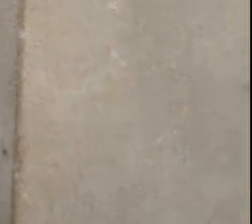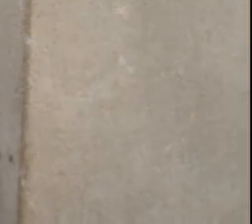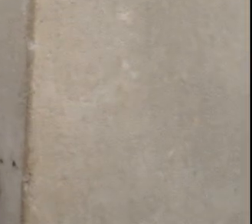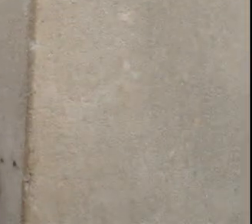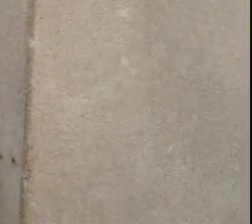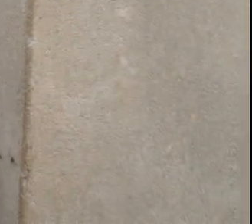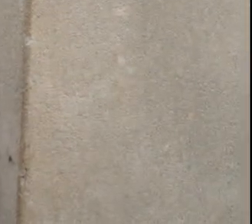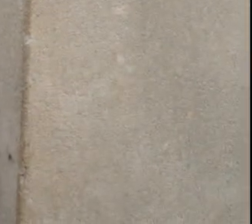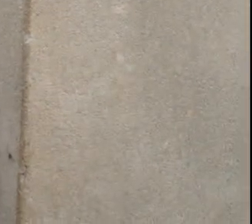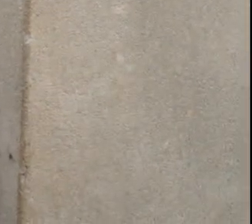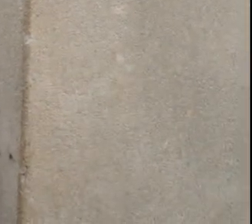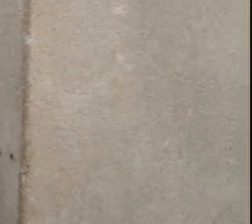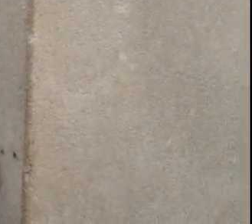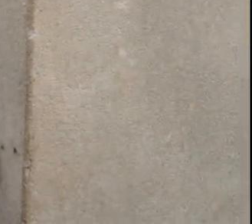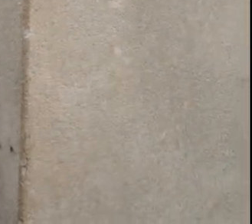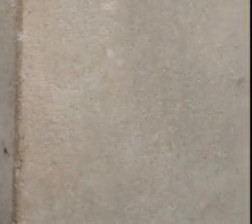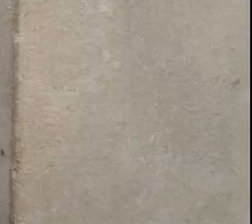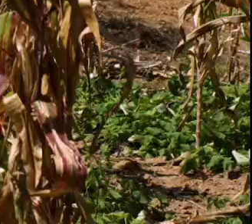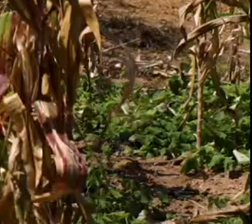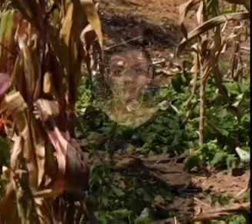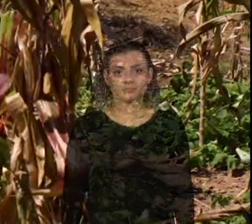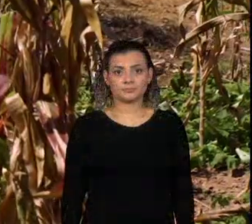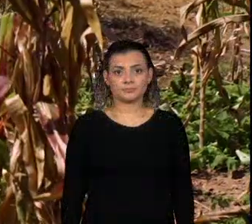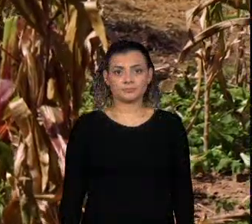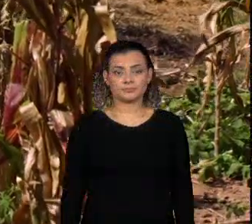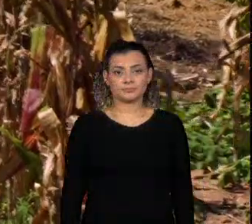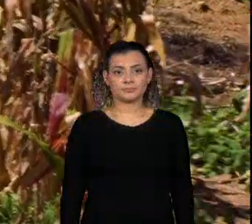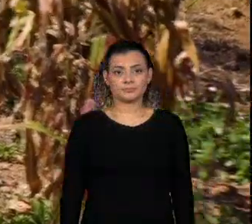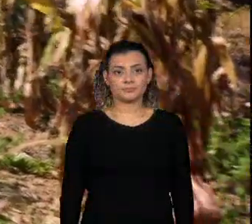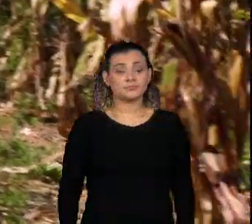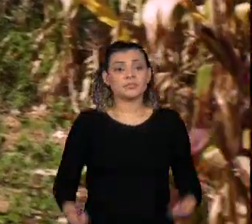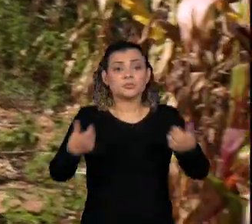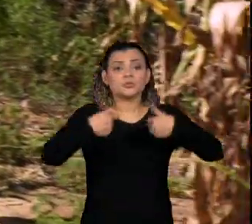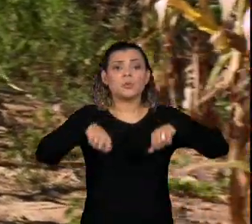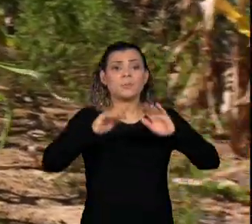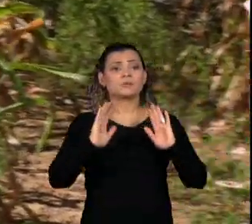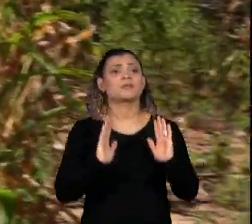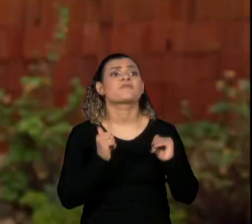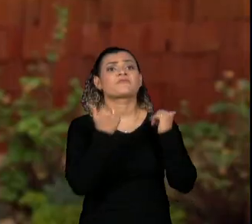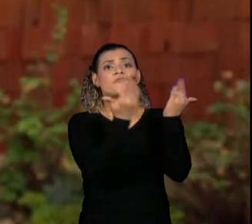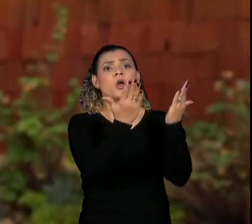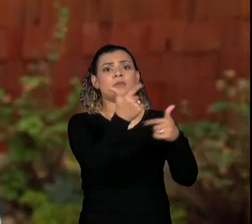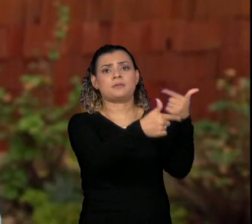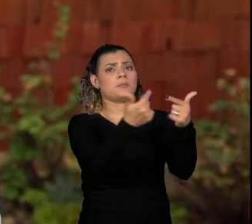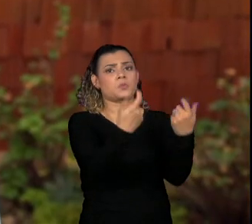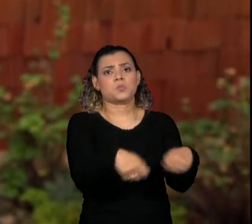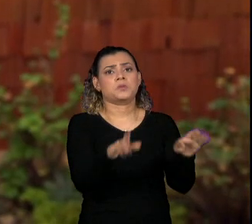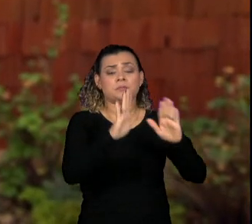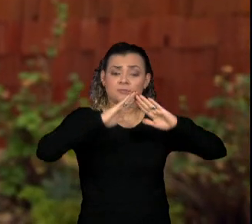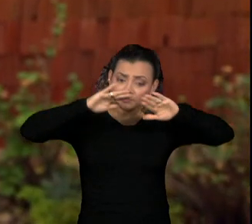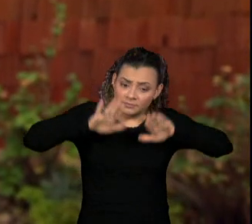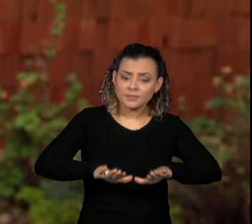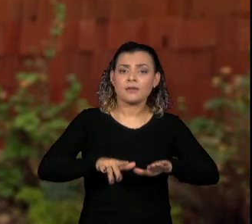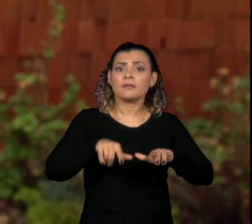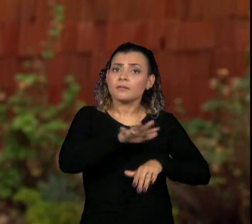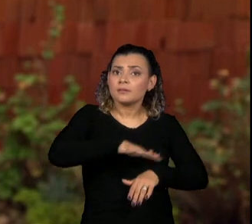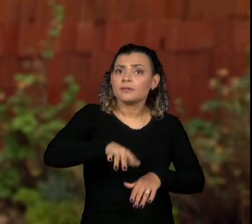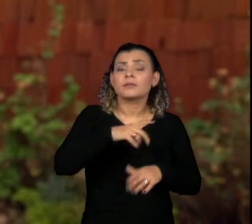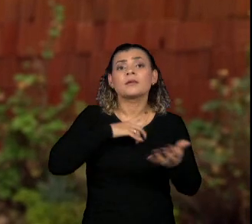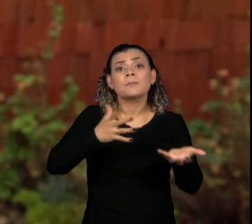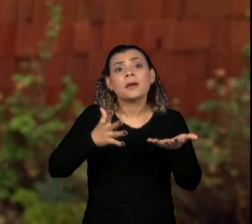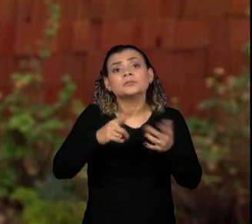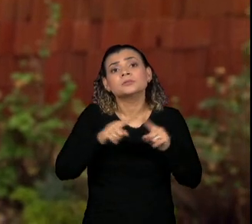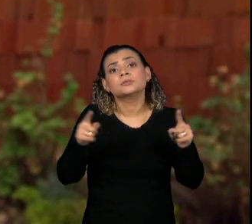tombar, mas eu não tombo. Aqui pessoas não precisavam sair para fora para trabalhar, né? E hoje a juventude quer buscar melhoras